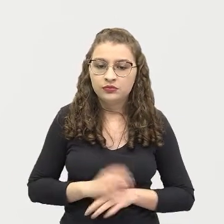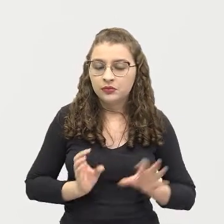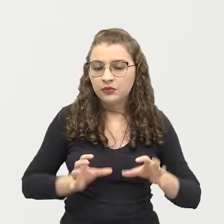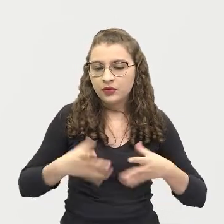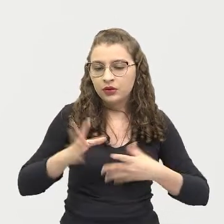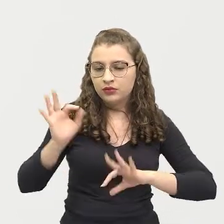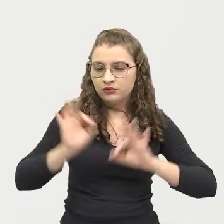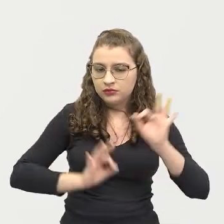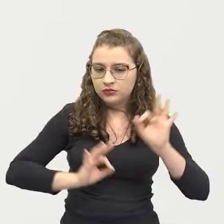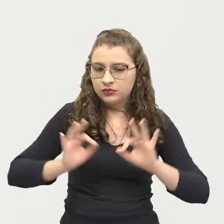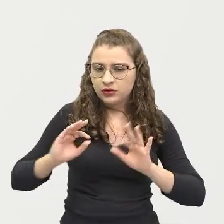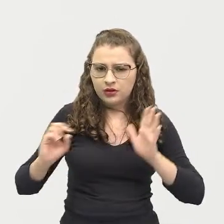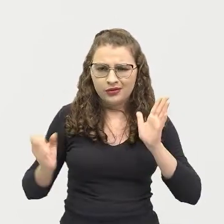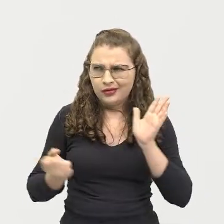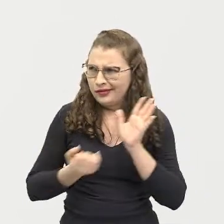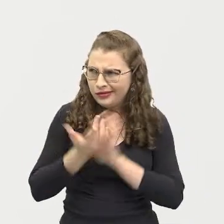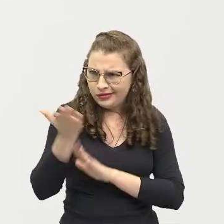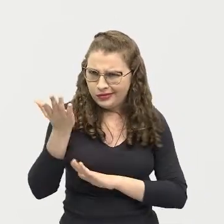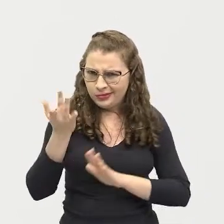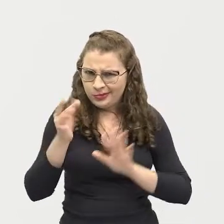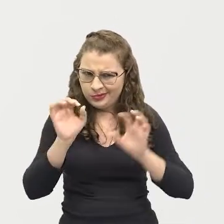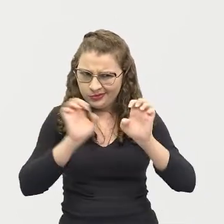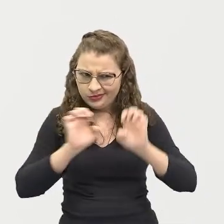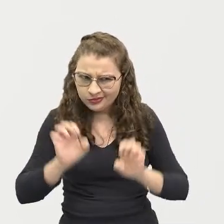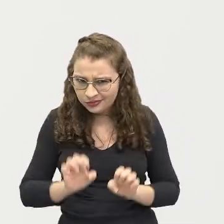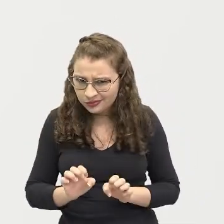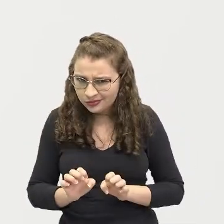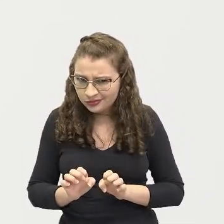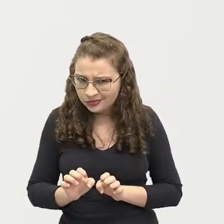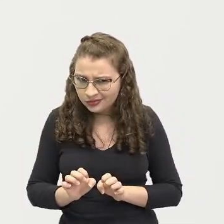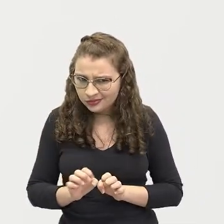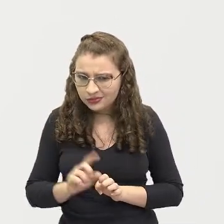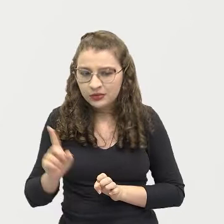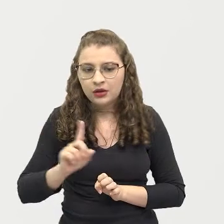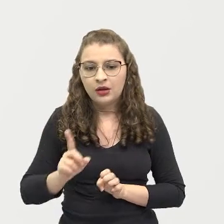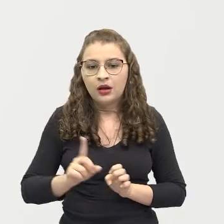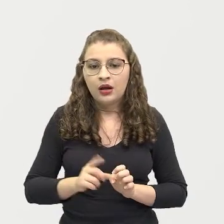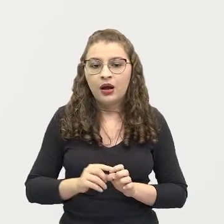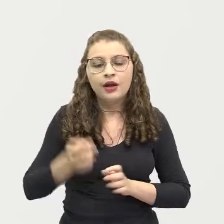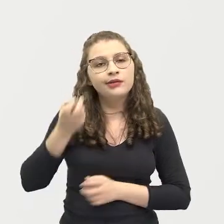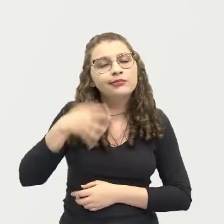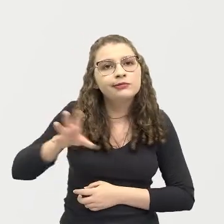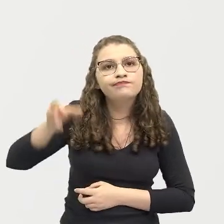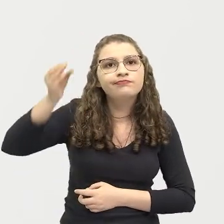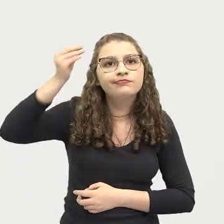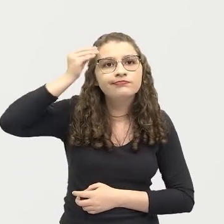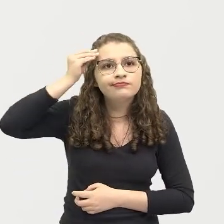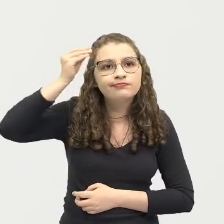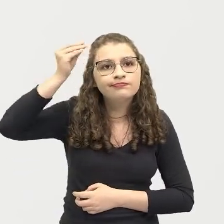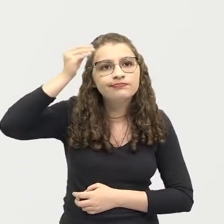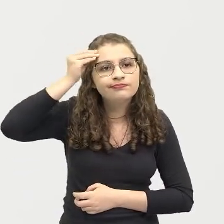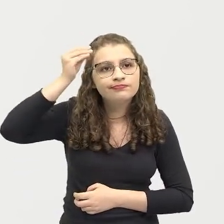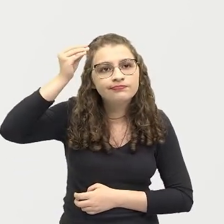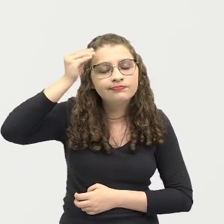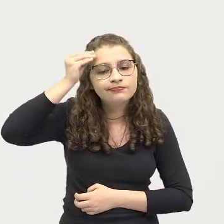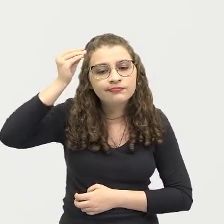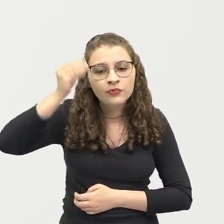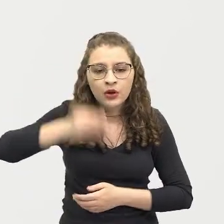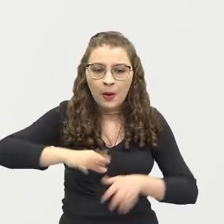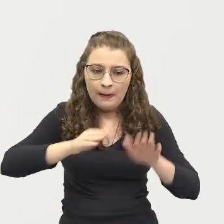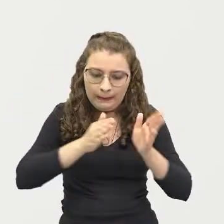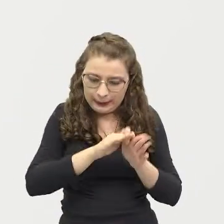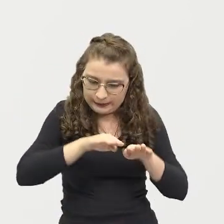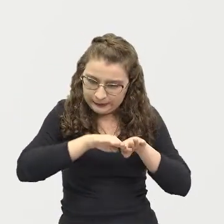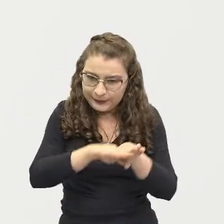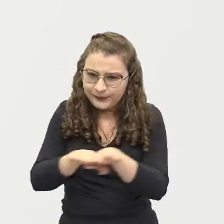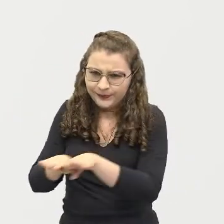Semana não formulou um código. Olha só, não formulou um código, formou uma consciência. Então, não há um padrão, né?